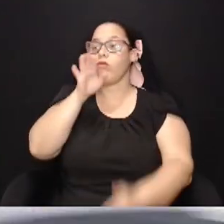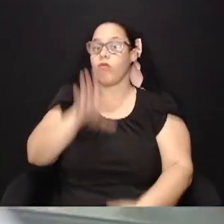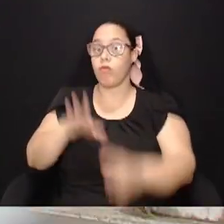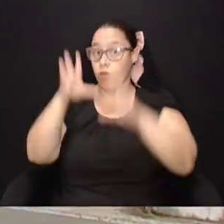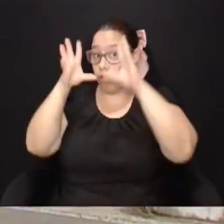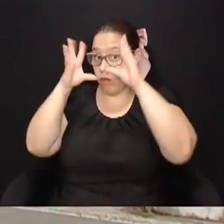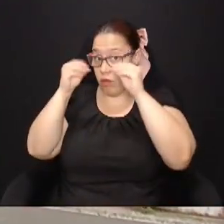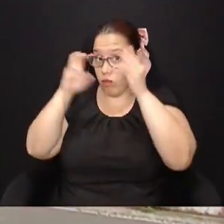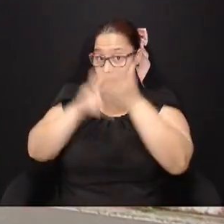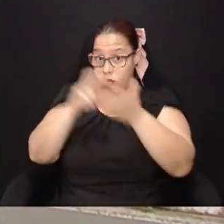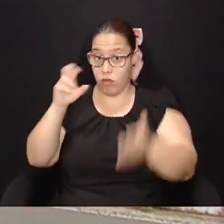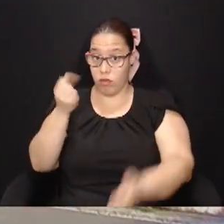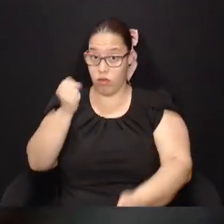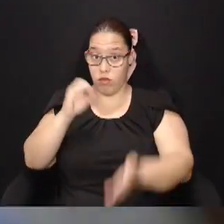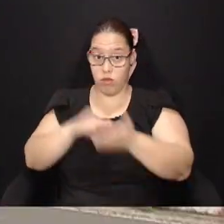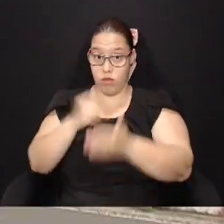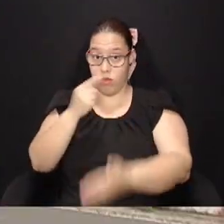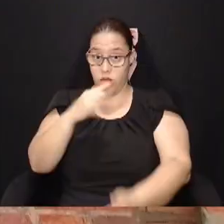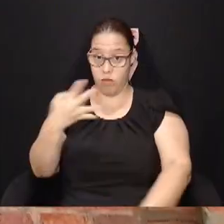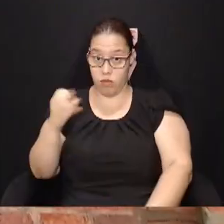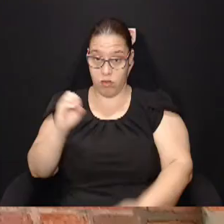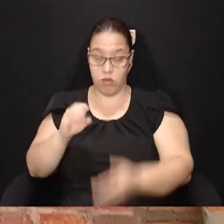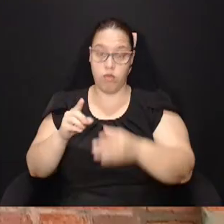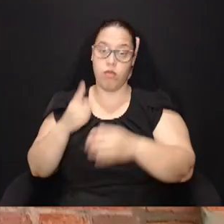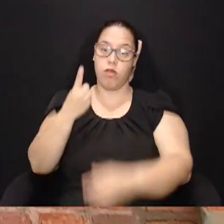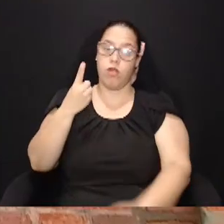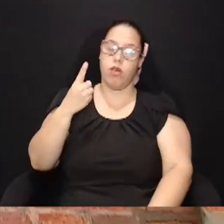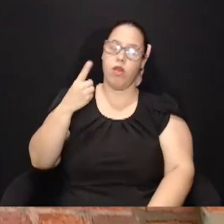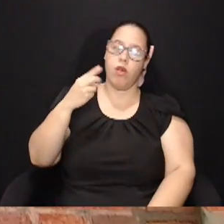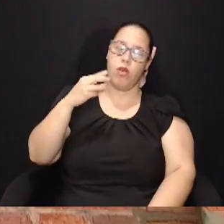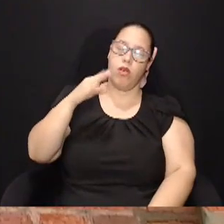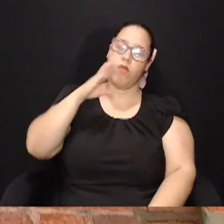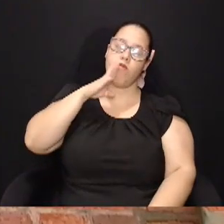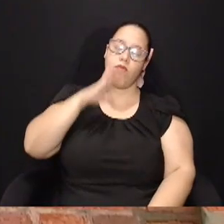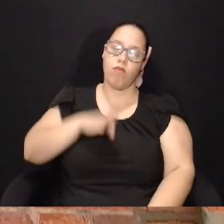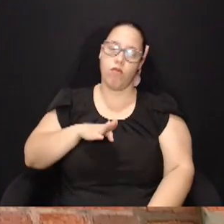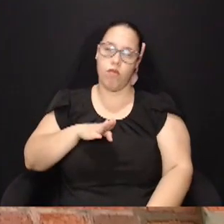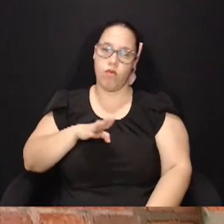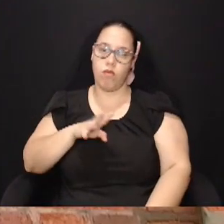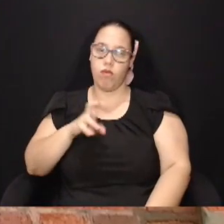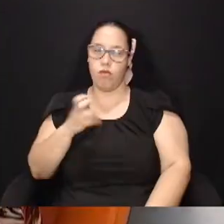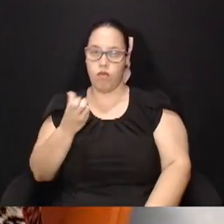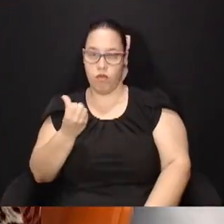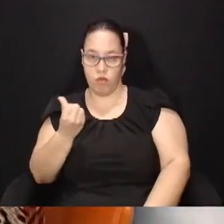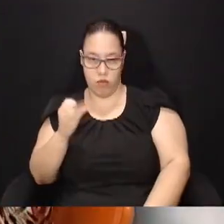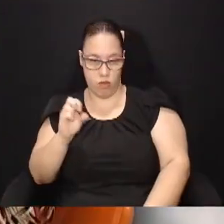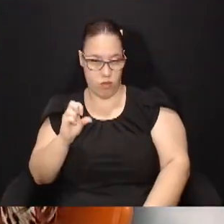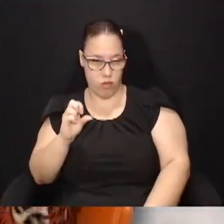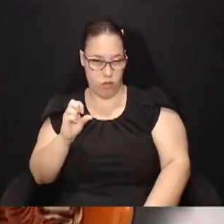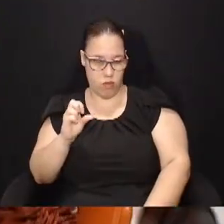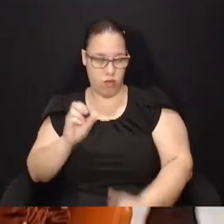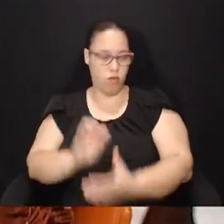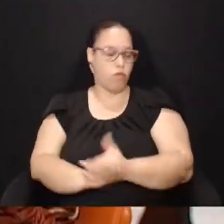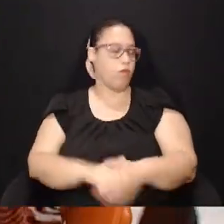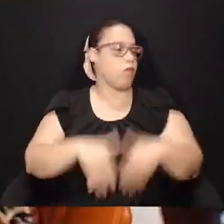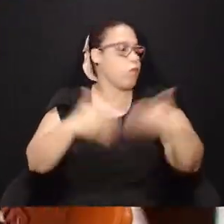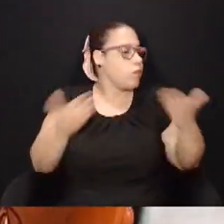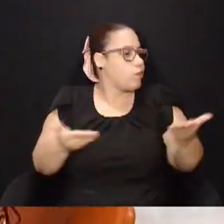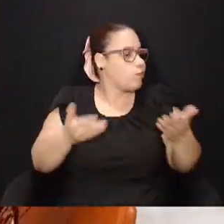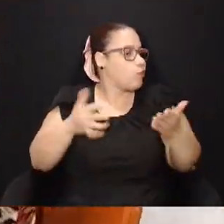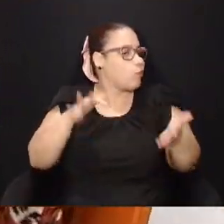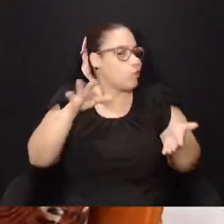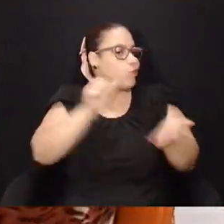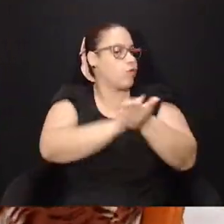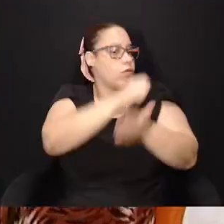às 11h40, tarde da 1h30 às 5h10 e à noite das 6h50 às 10h20. Certo. E como o candidato faz para se inscrever? Ele